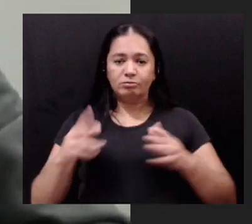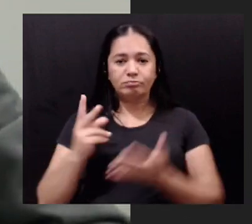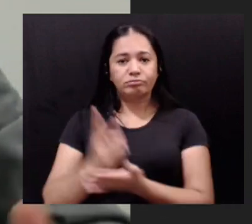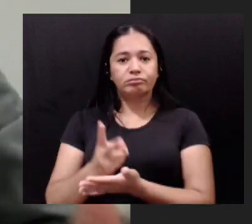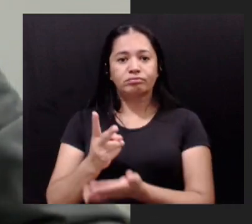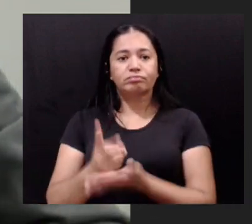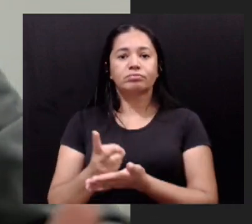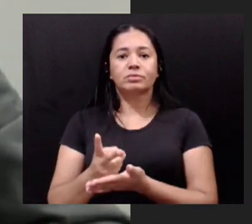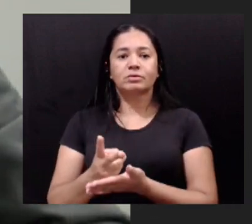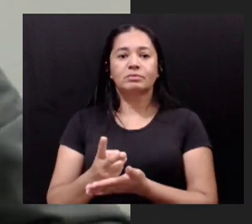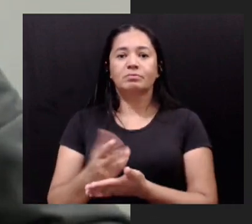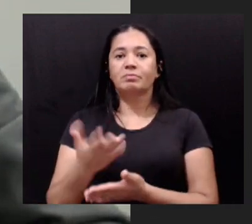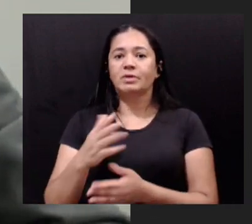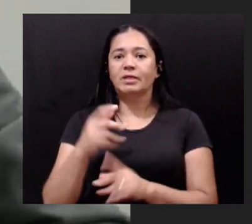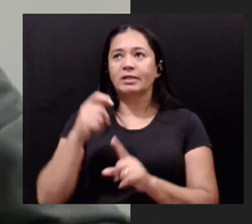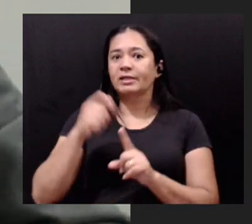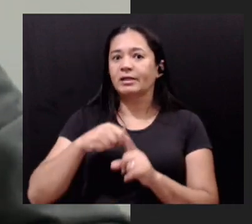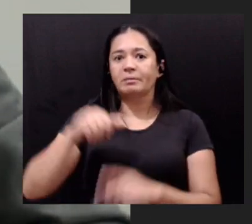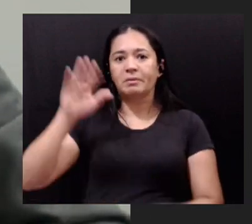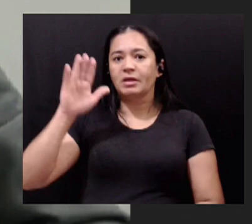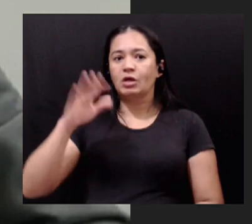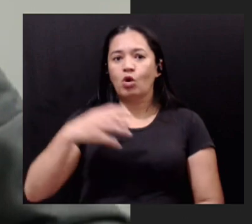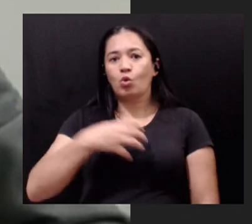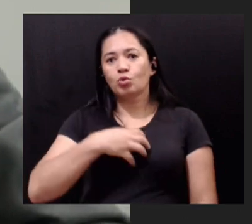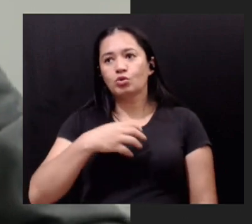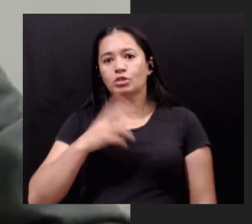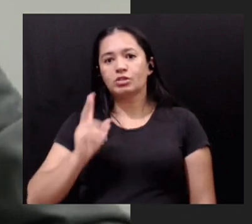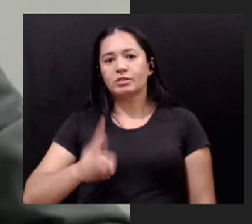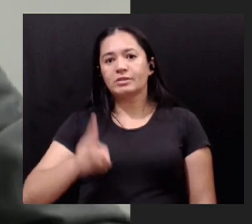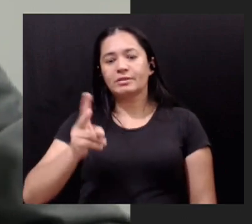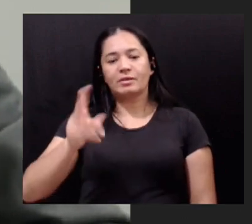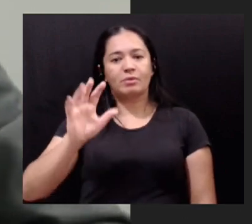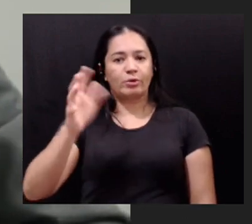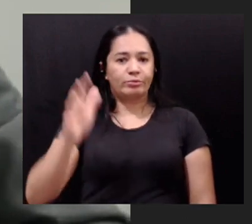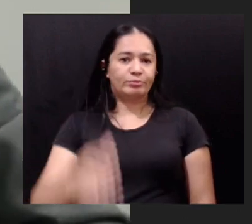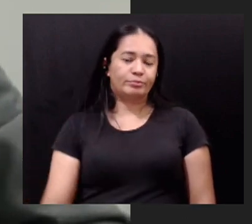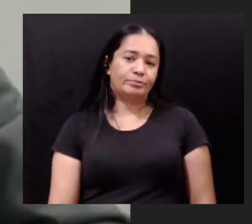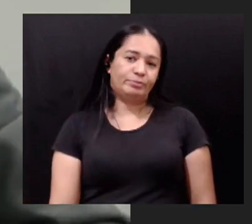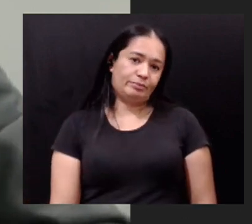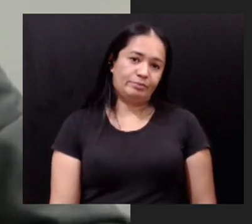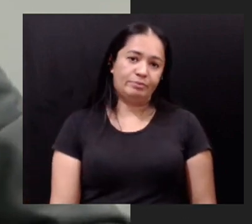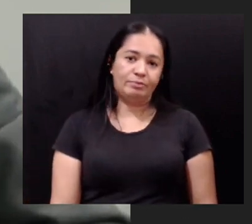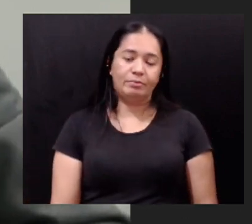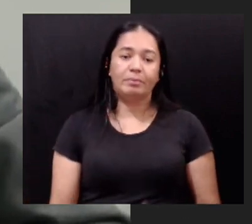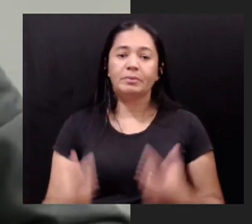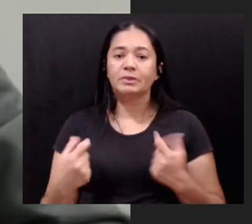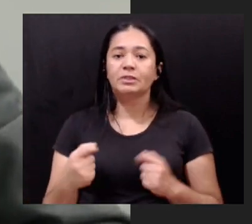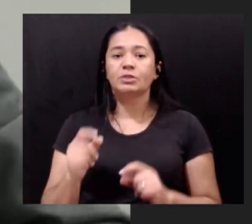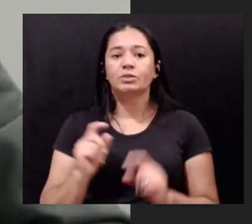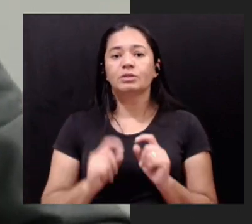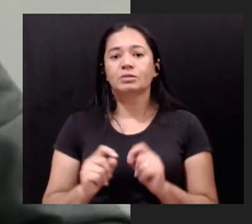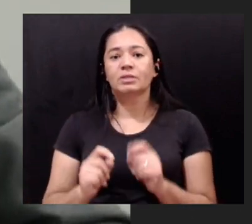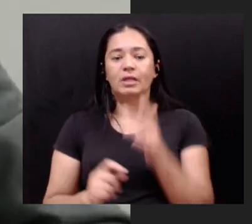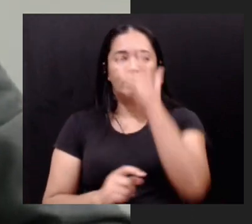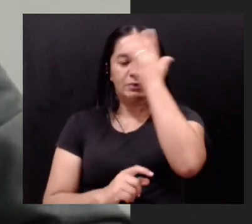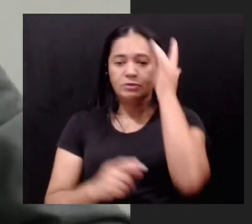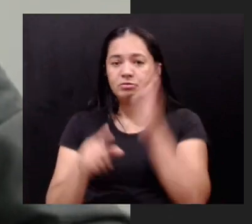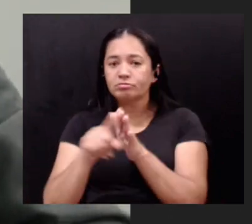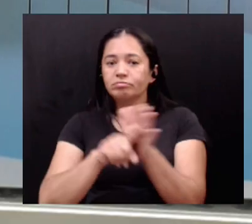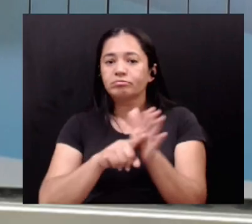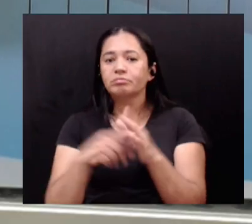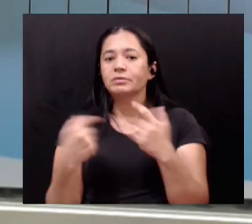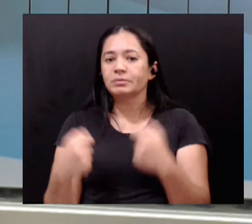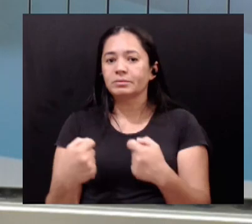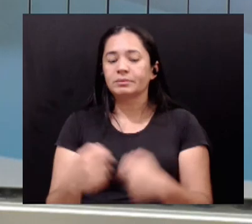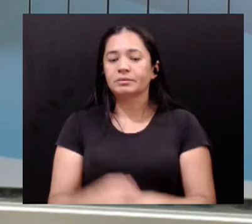30 dias, ou de uma forma recorrente, tem que levar a pessoa a investigar. Doutor, e